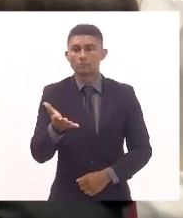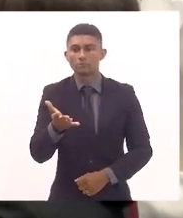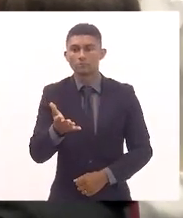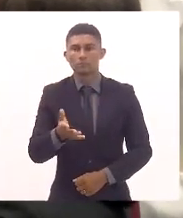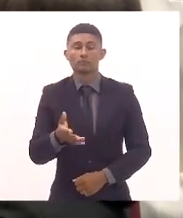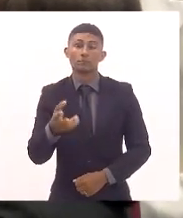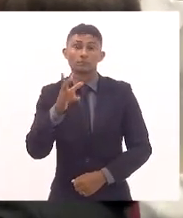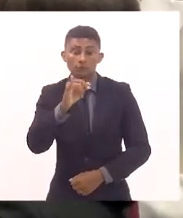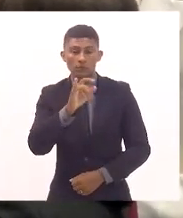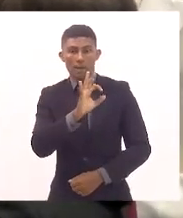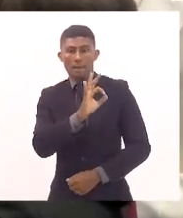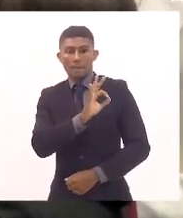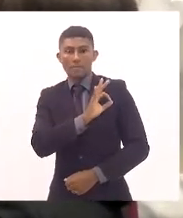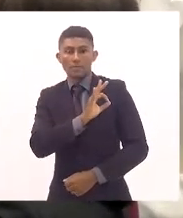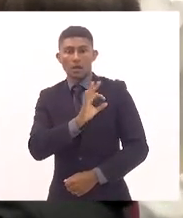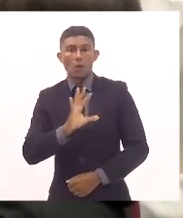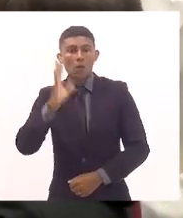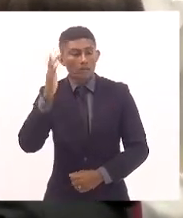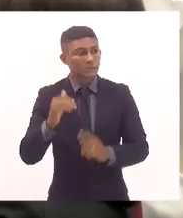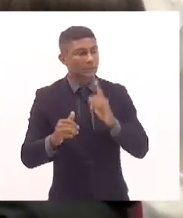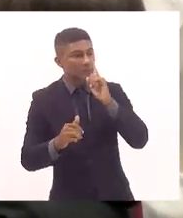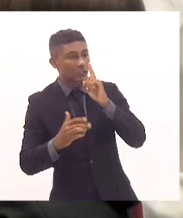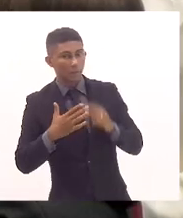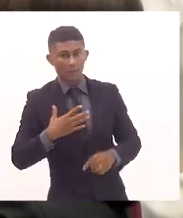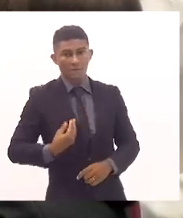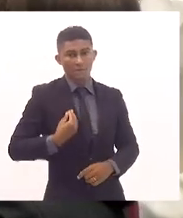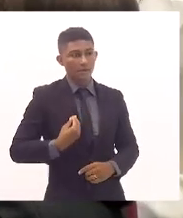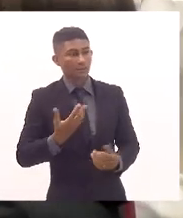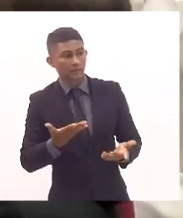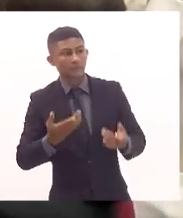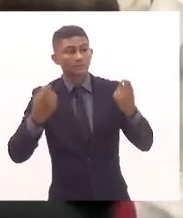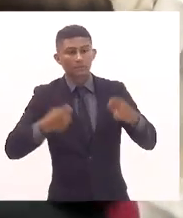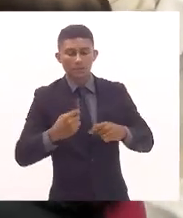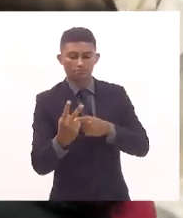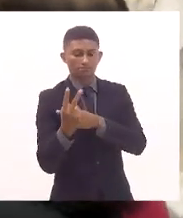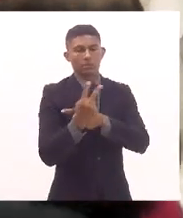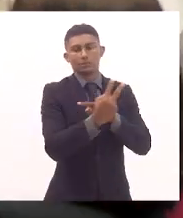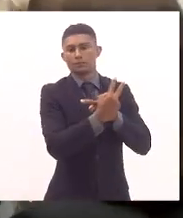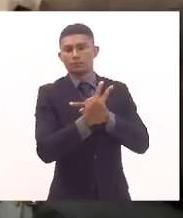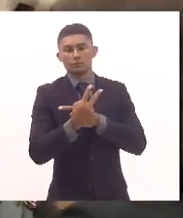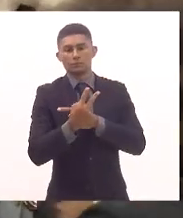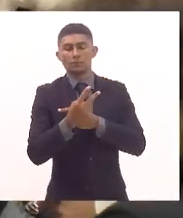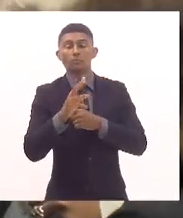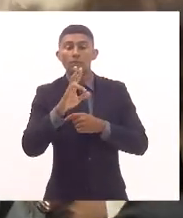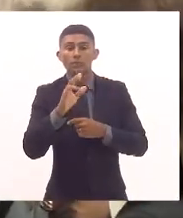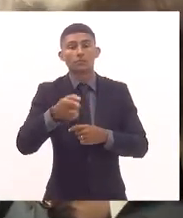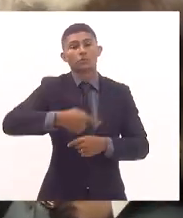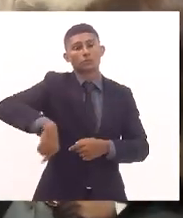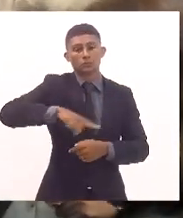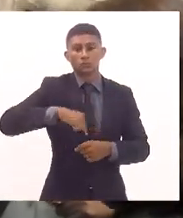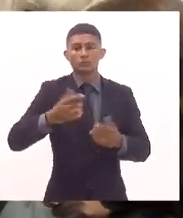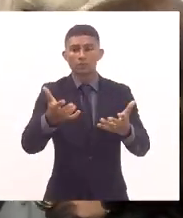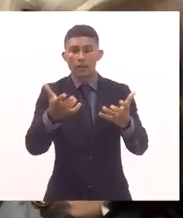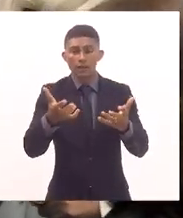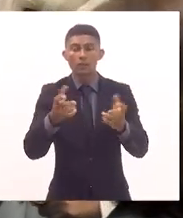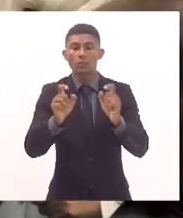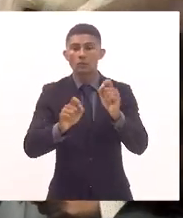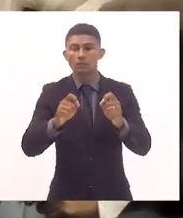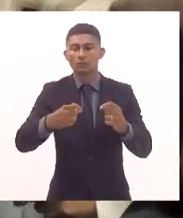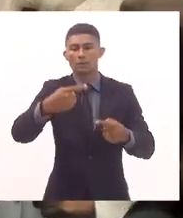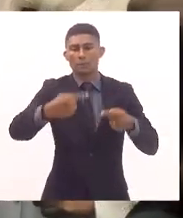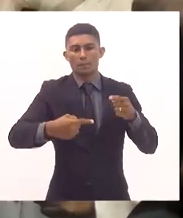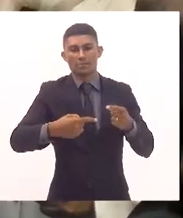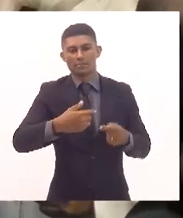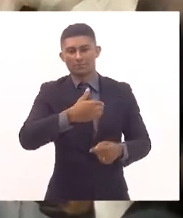um policial se vê numa situação de risco, ele tem que proteger a própria vida. Mas o que a gente quer é uma política de